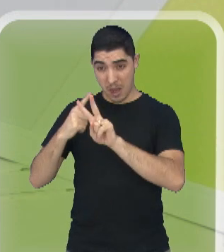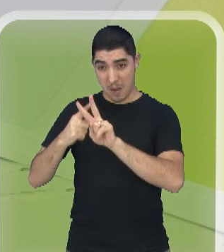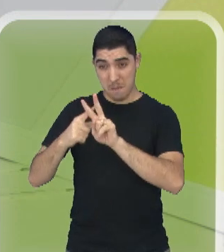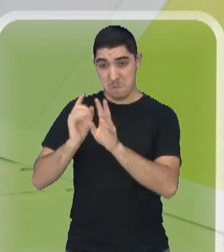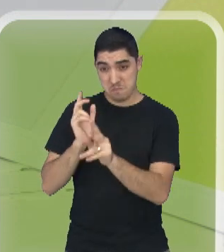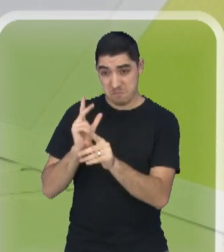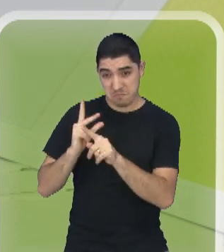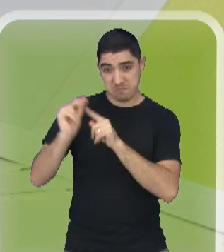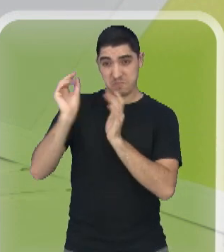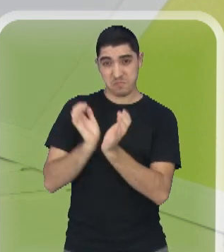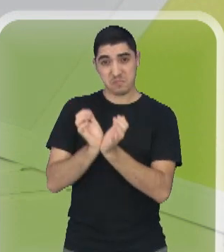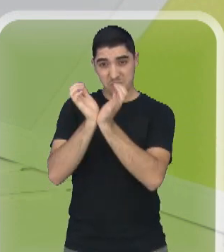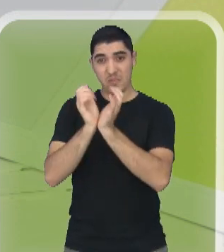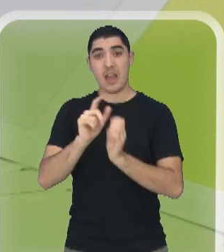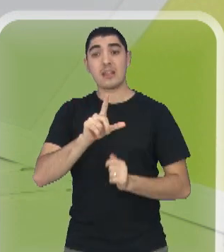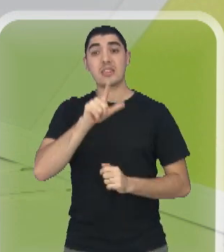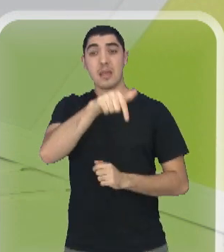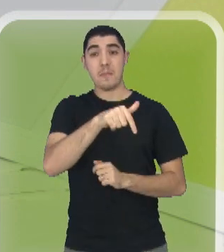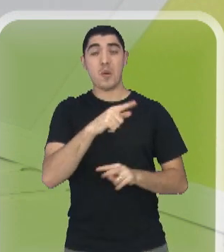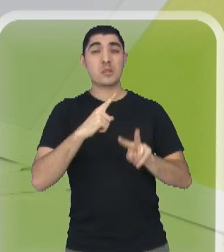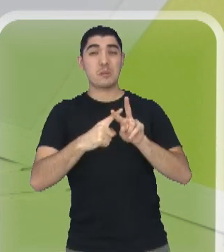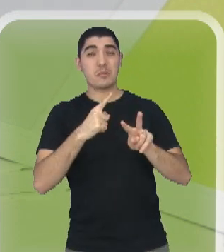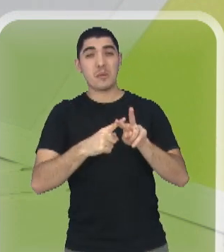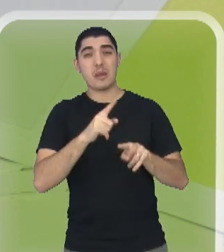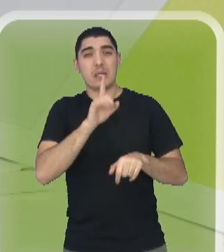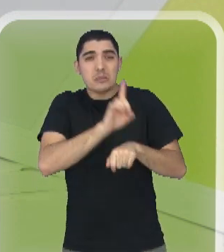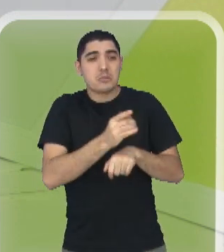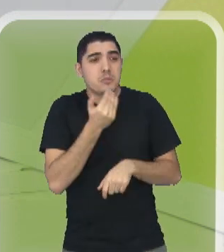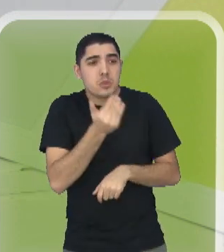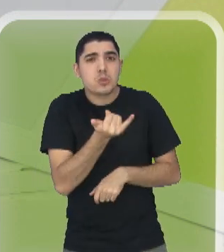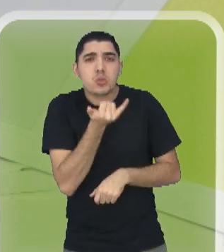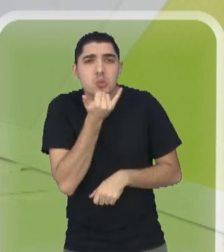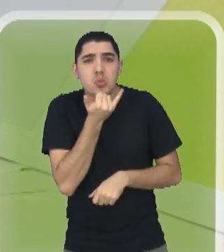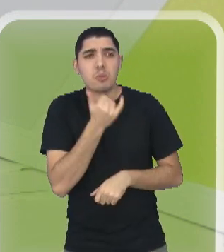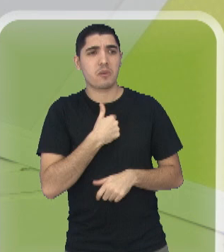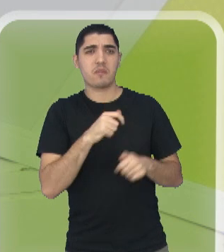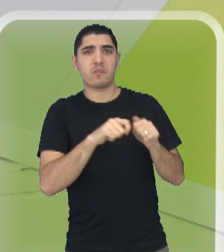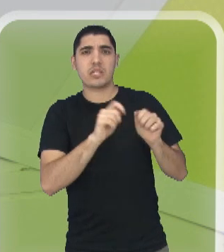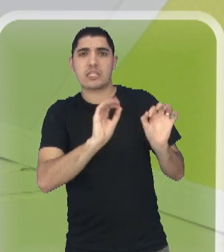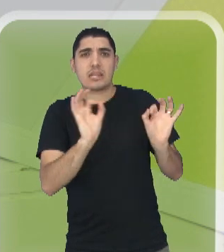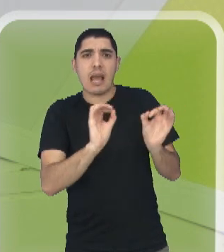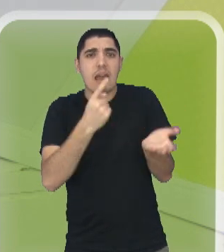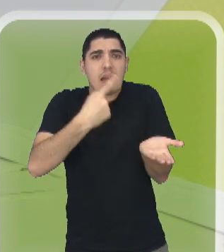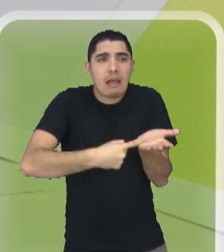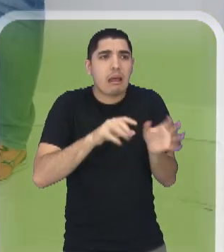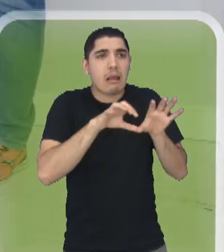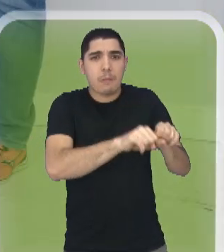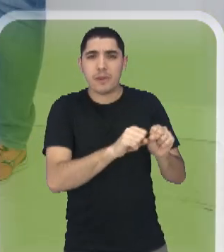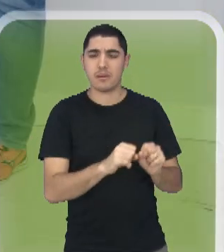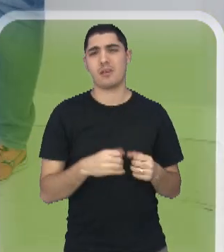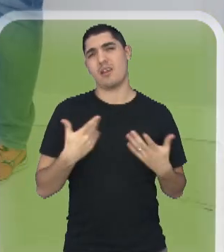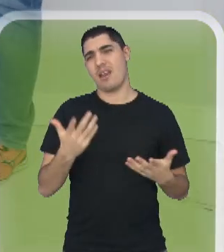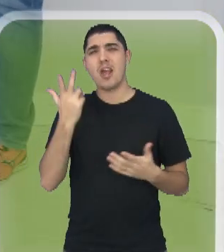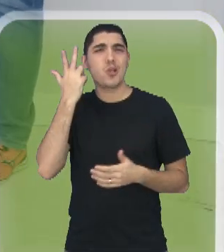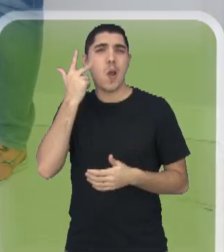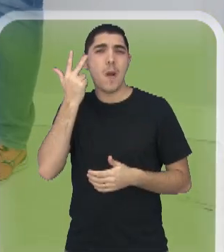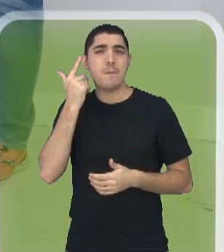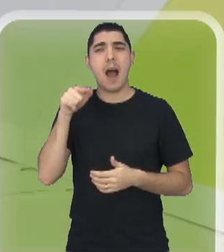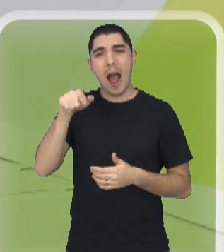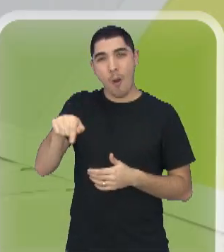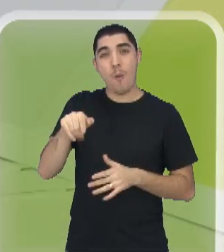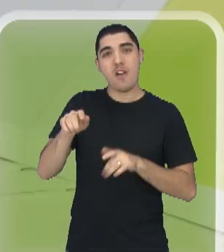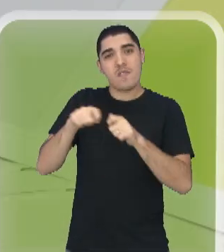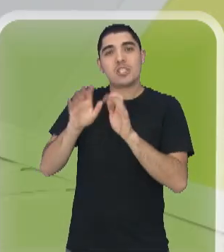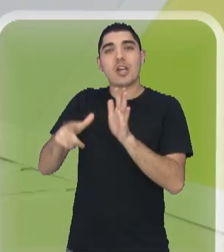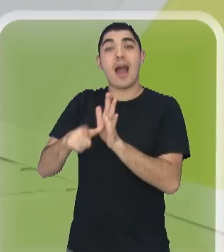mal e a diretoria do Capivariano acabou pedindo desculpas, que não programou nada e tudo mais. Fazer esse tipo de programação é normal, só não pode vazar, né?